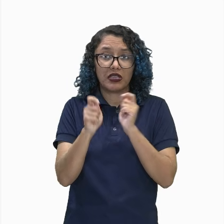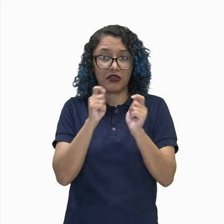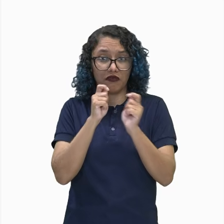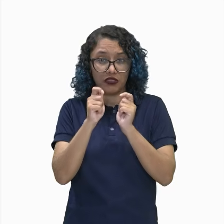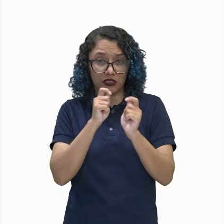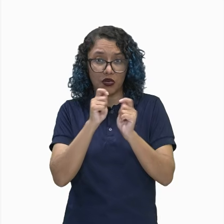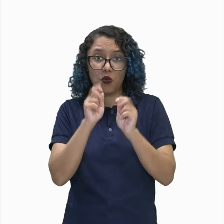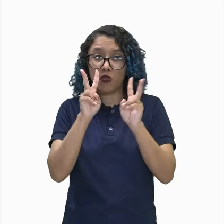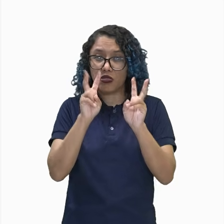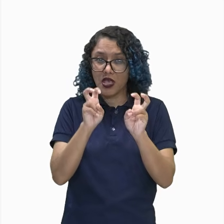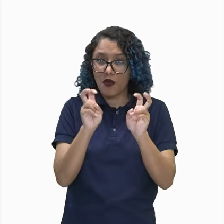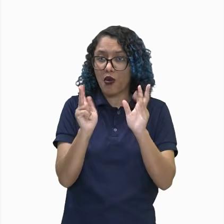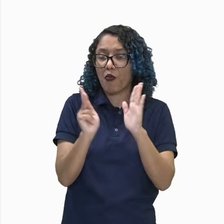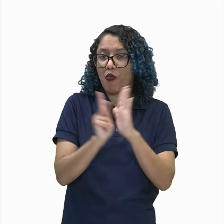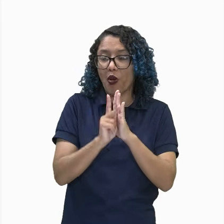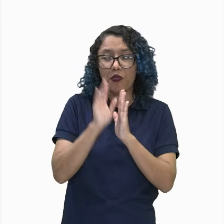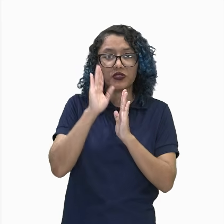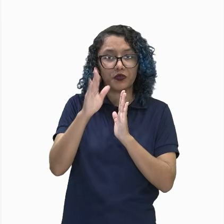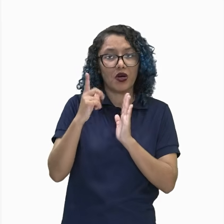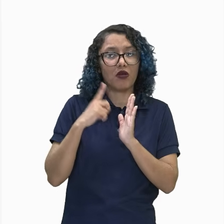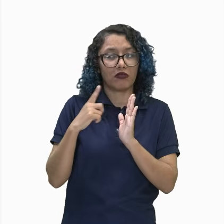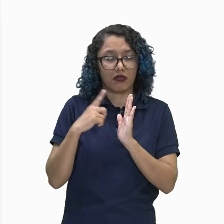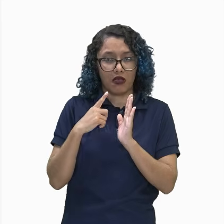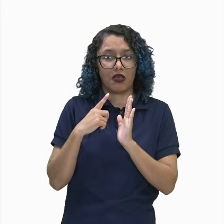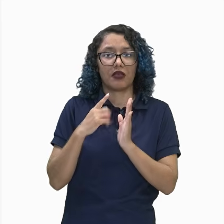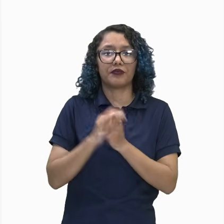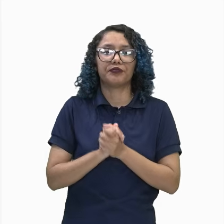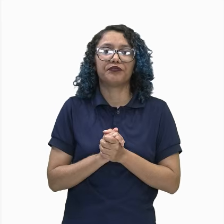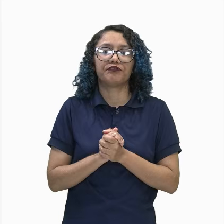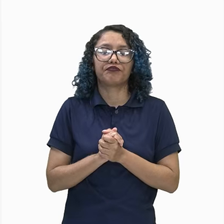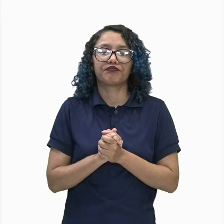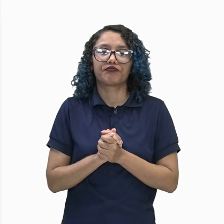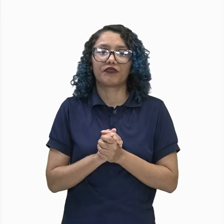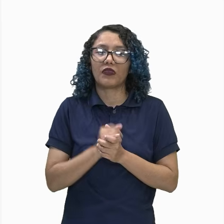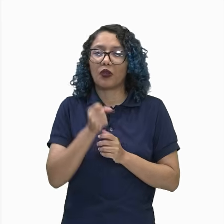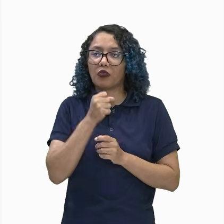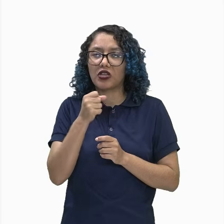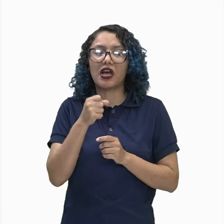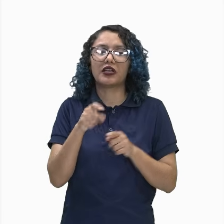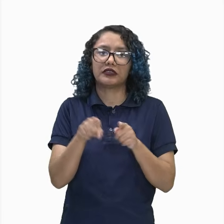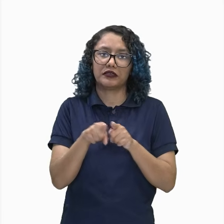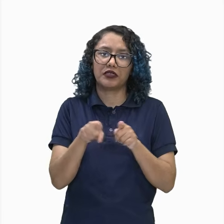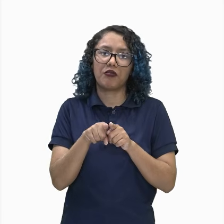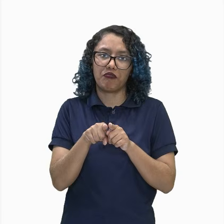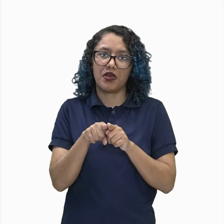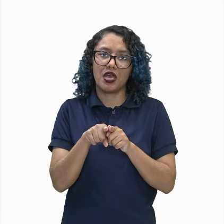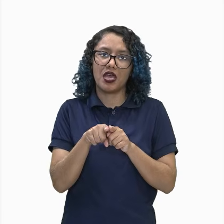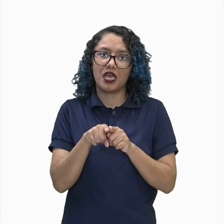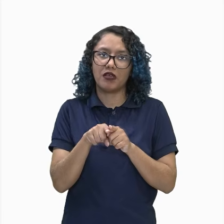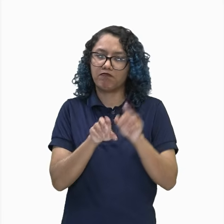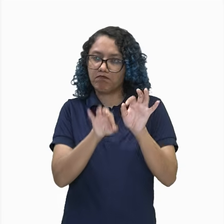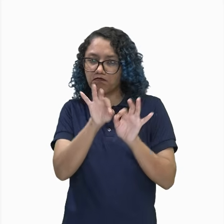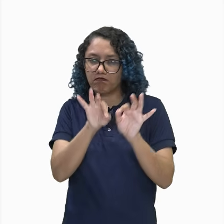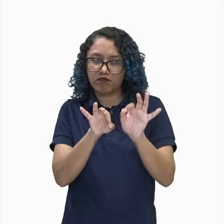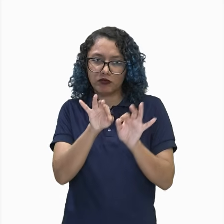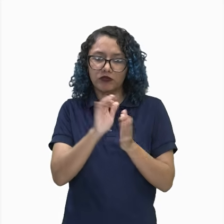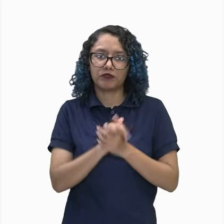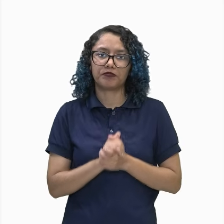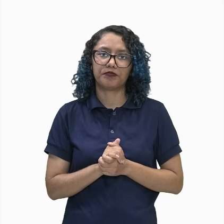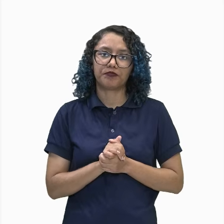fazer e também, ora, nas reportagens que escolhe produzir, né? Então, a